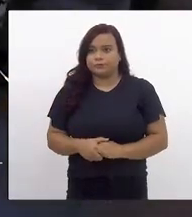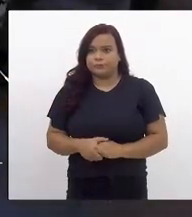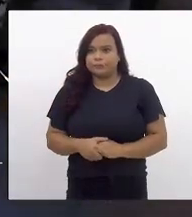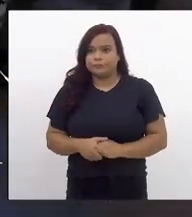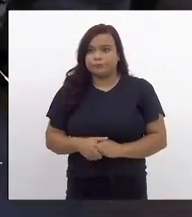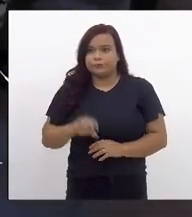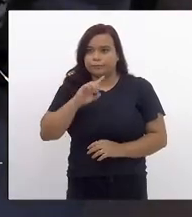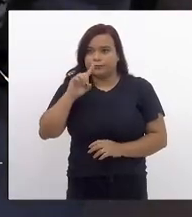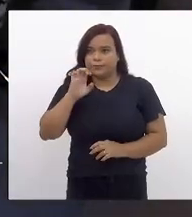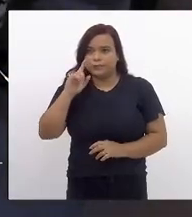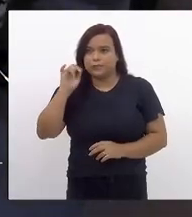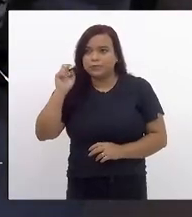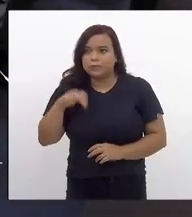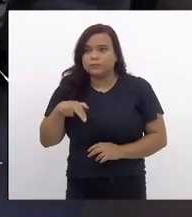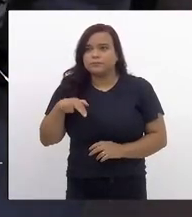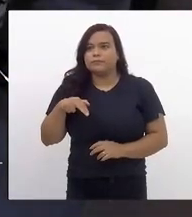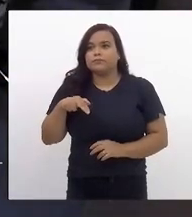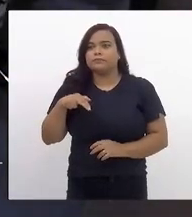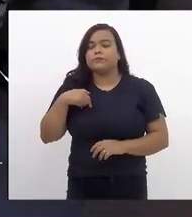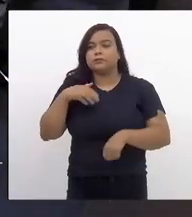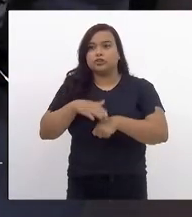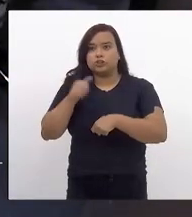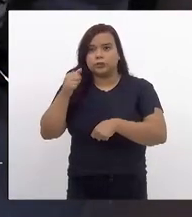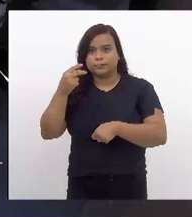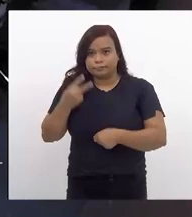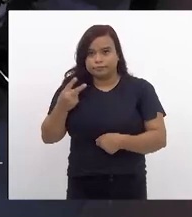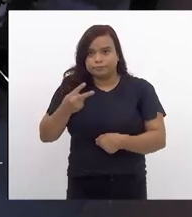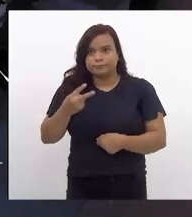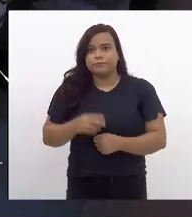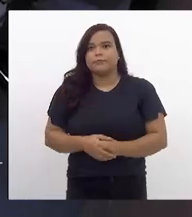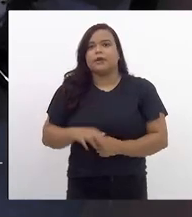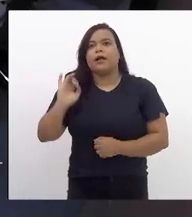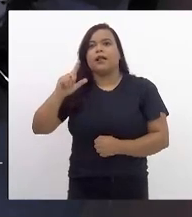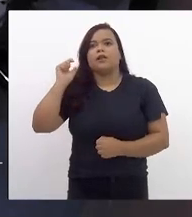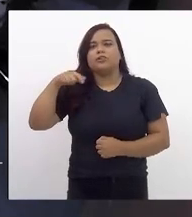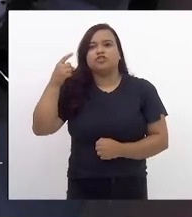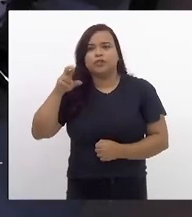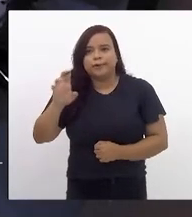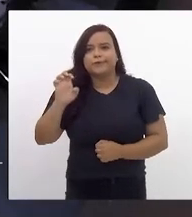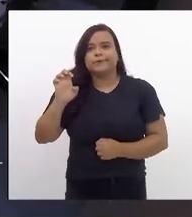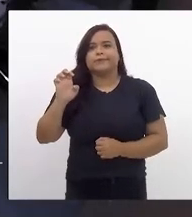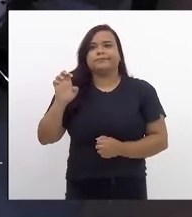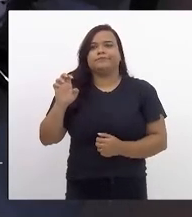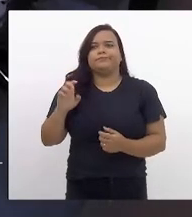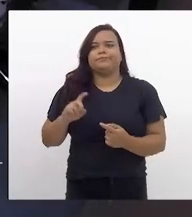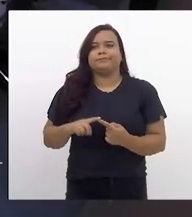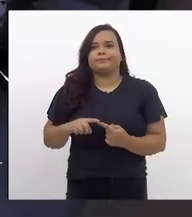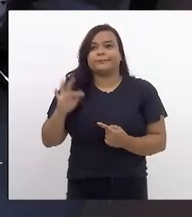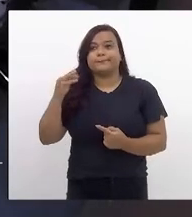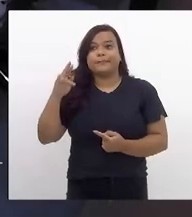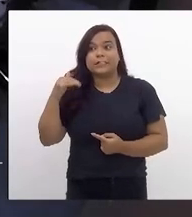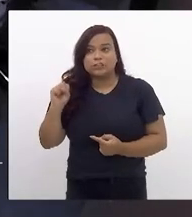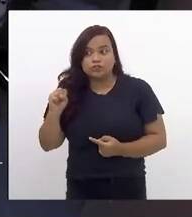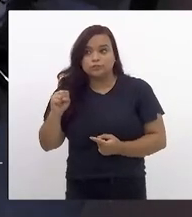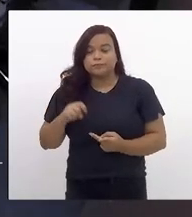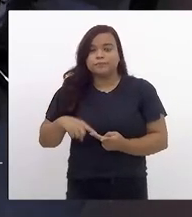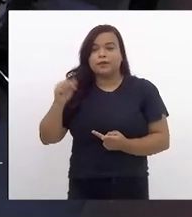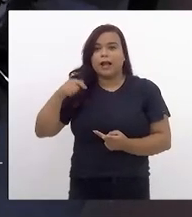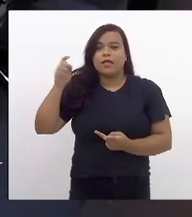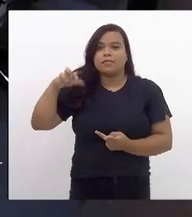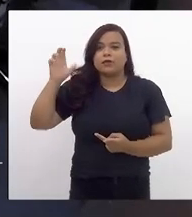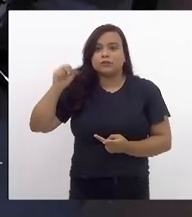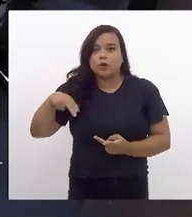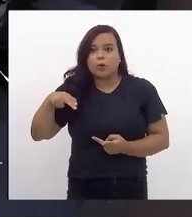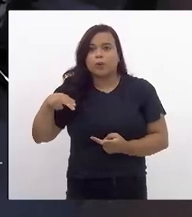Deputada Zeidan. A presidência irá proceder à segunda chamada. Alexandre Freitas. Alexandre Freitas. Anderson